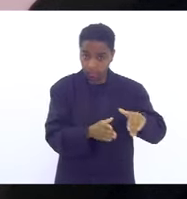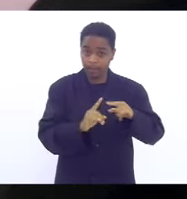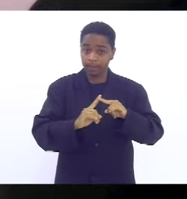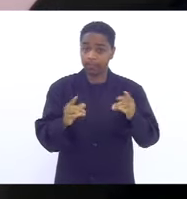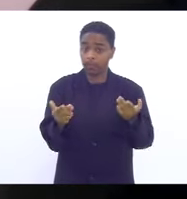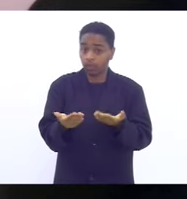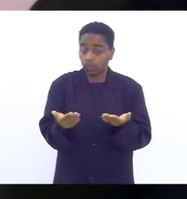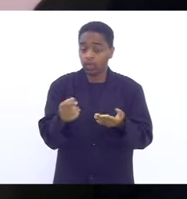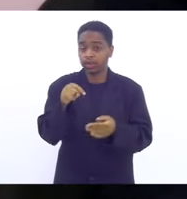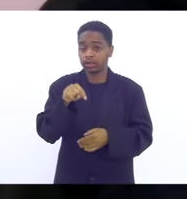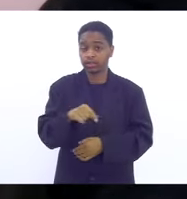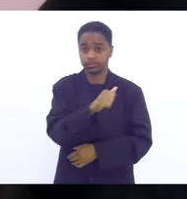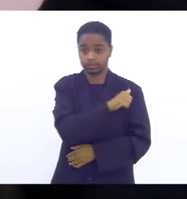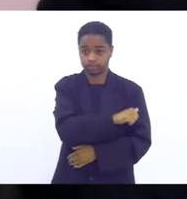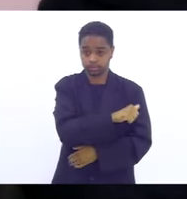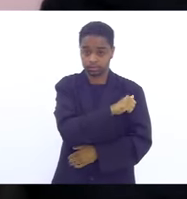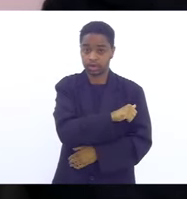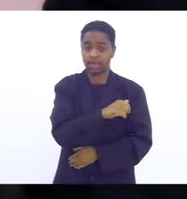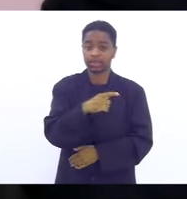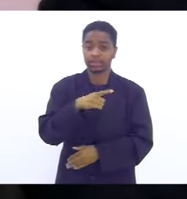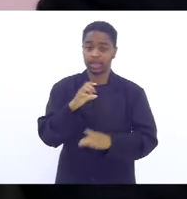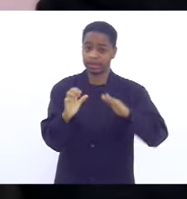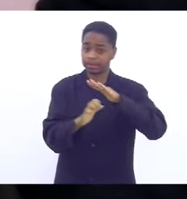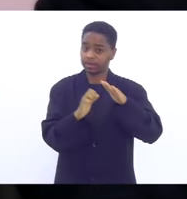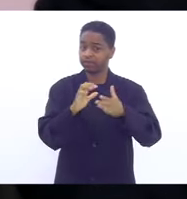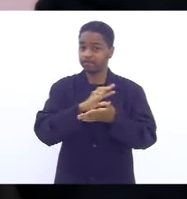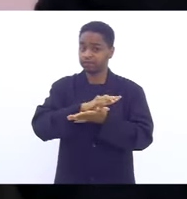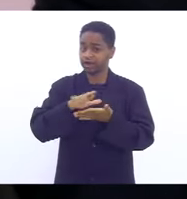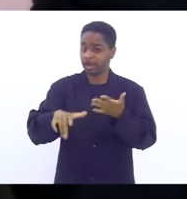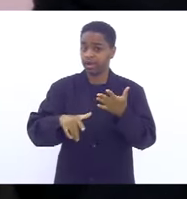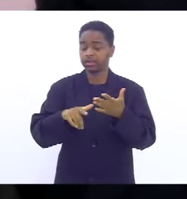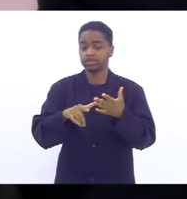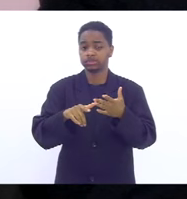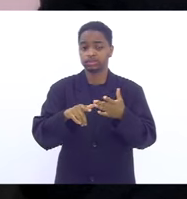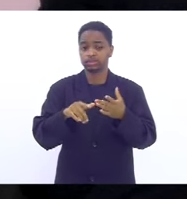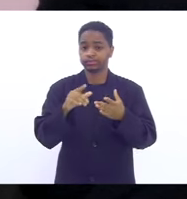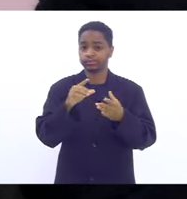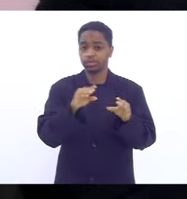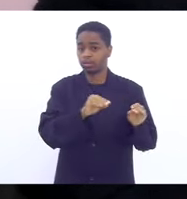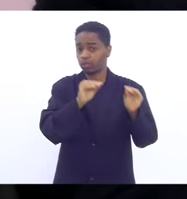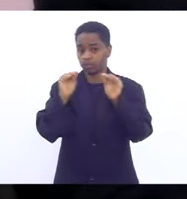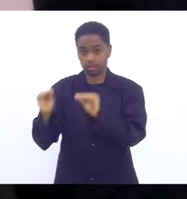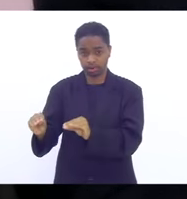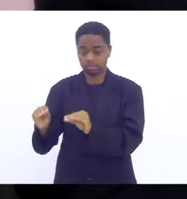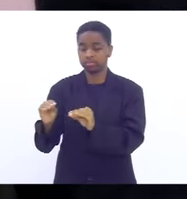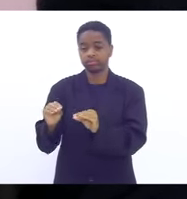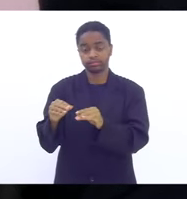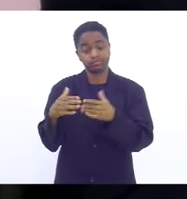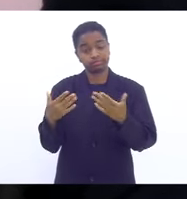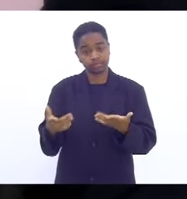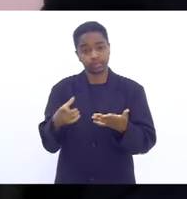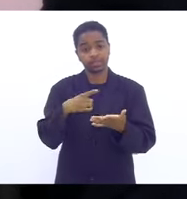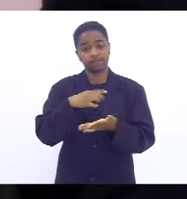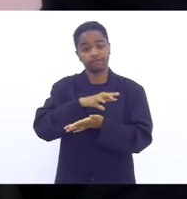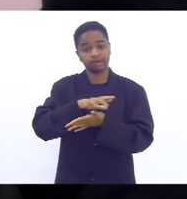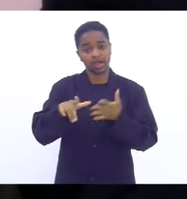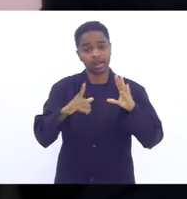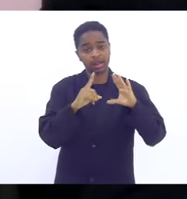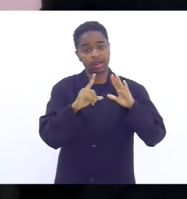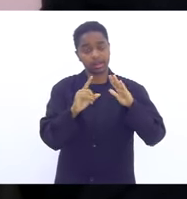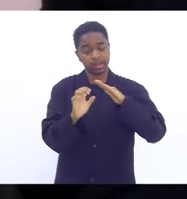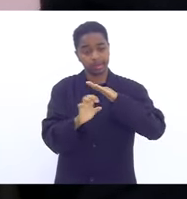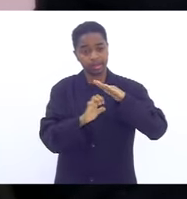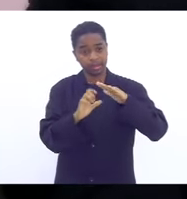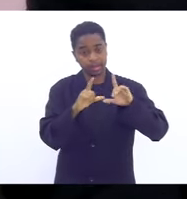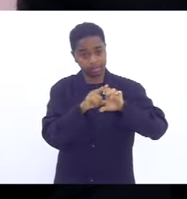Rio de Janeiro estão indo embora, muitos estão indo embora do Rio de Janeiro, vários empreendedores, então nós temos que estar aqui para